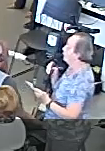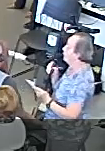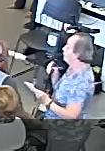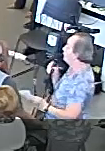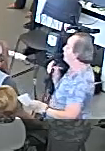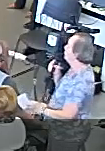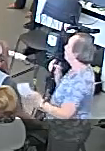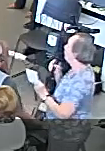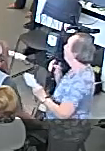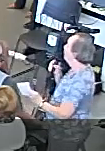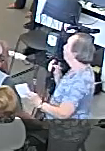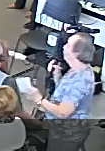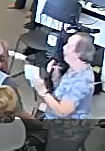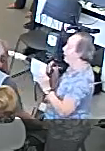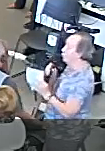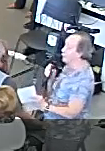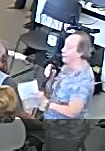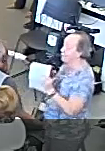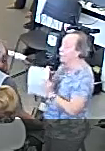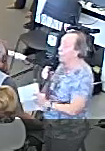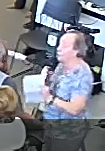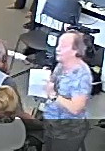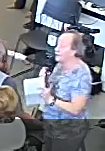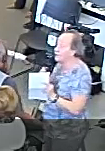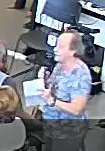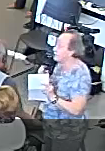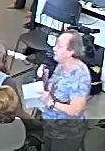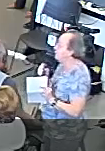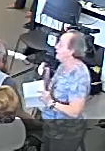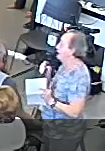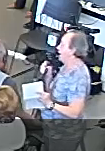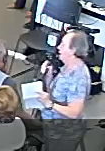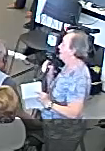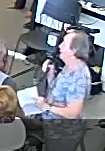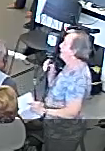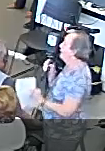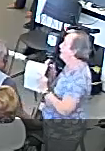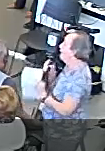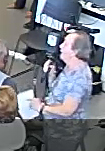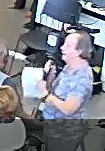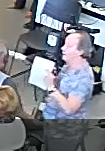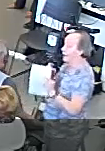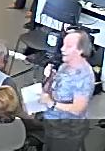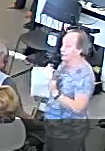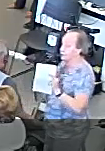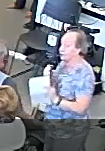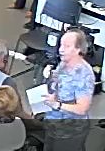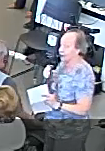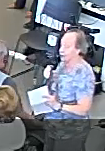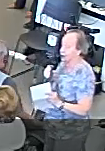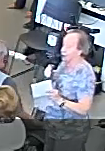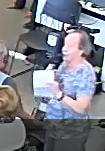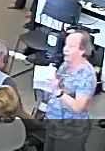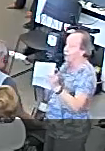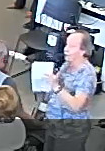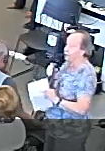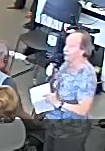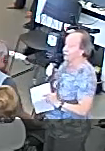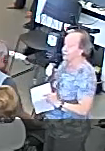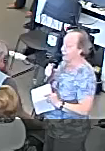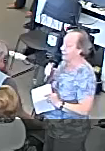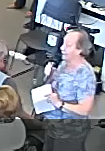problema do deficiente como uma a luta multidisciplinar ninguém trabalhando isolado